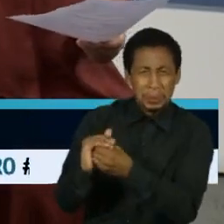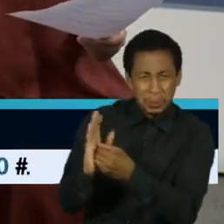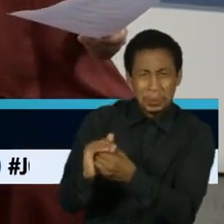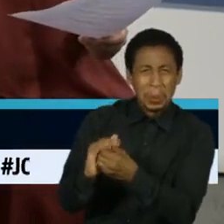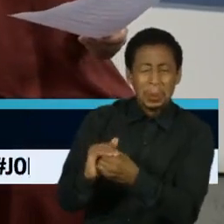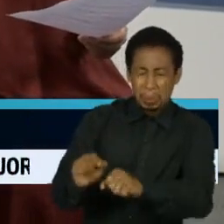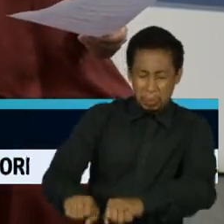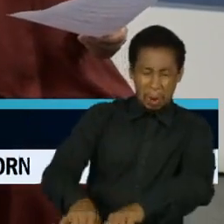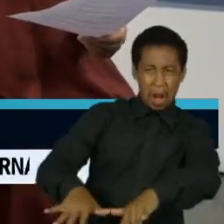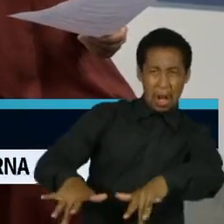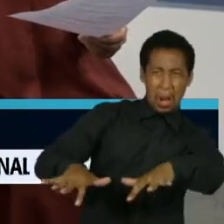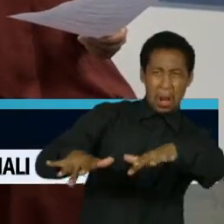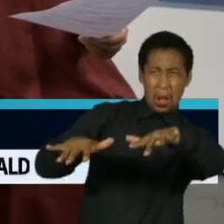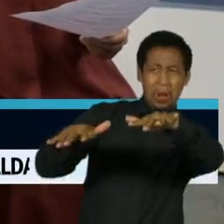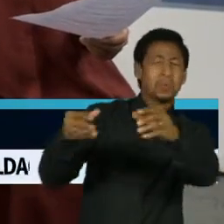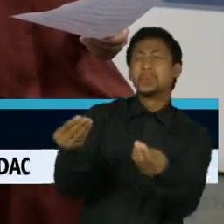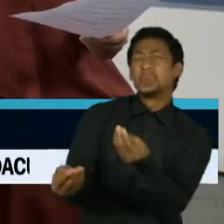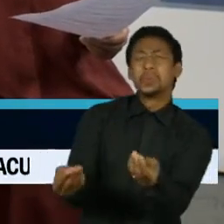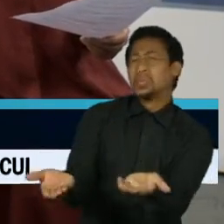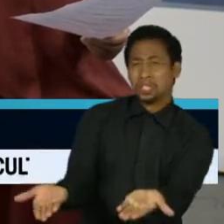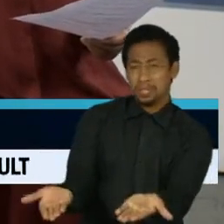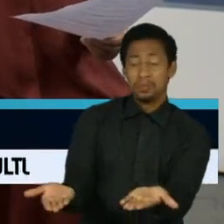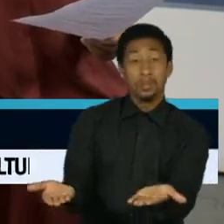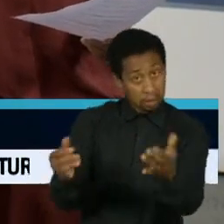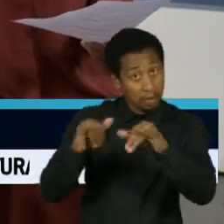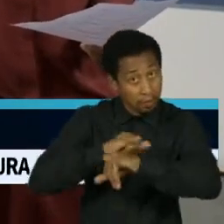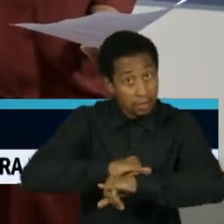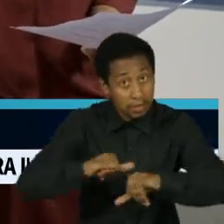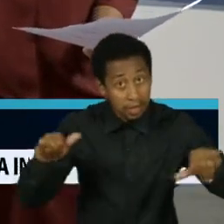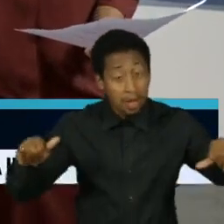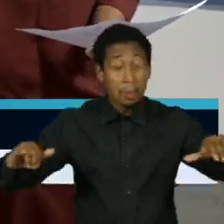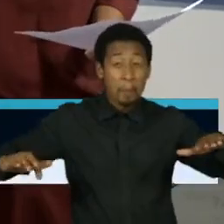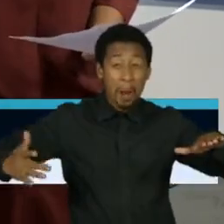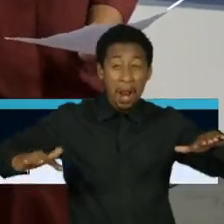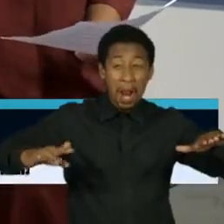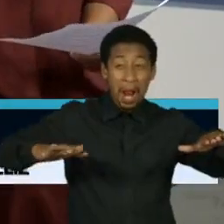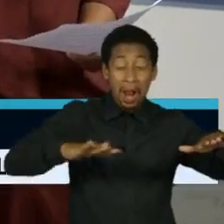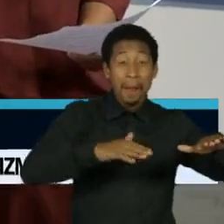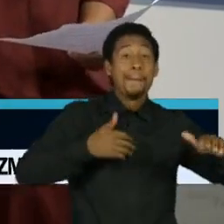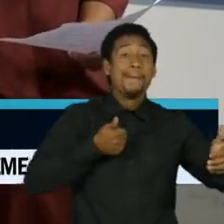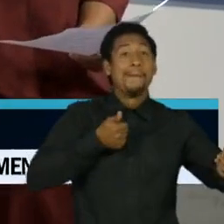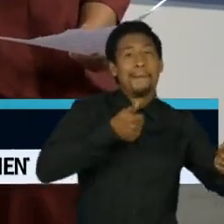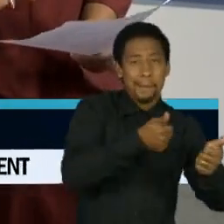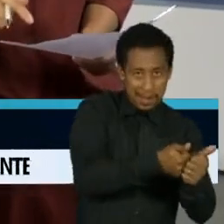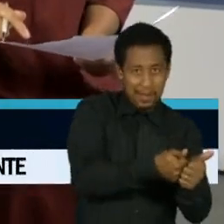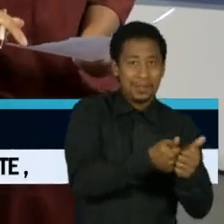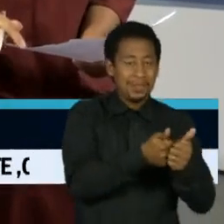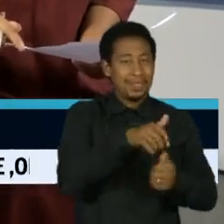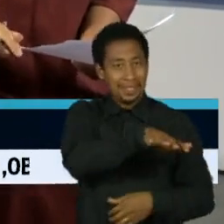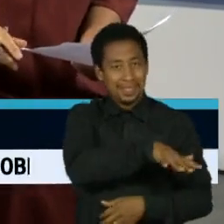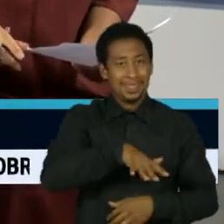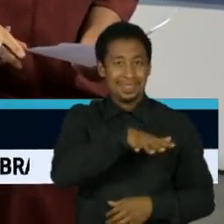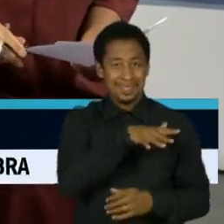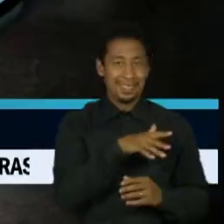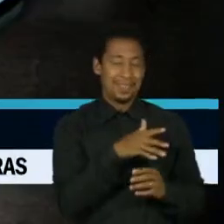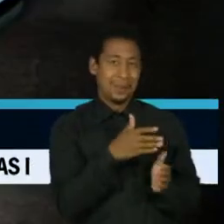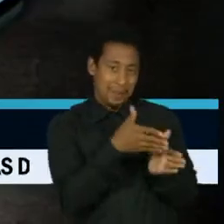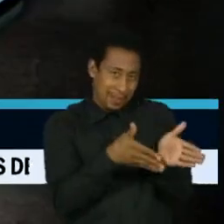vídeo que mostra que essa água está chegando na estação Água Branca, que fica a 2 quilômetros do local do